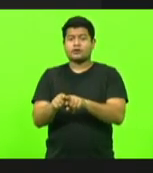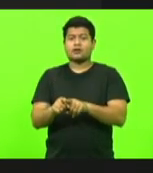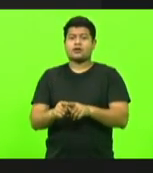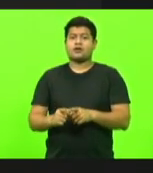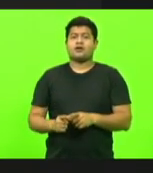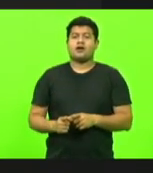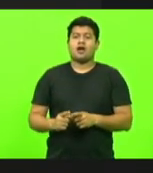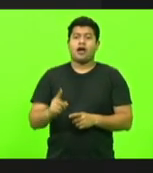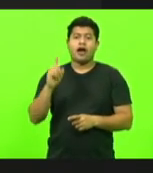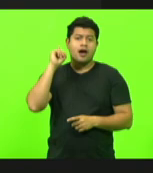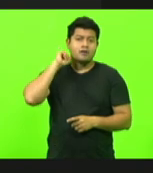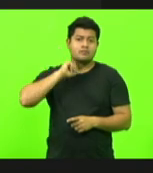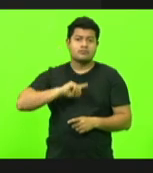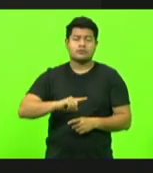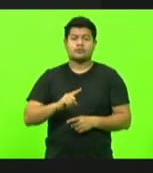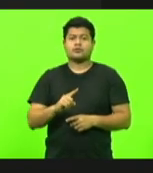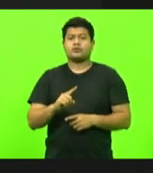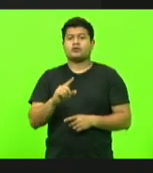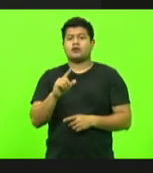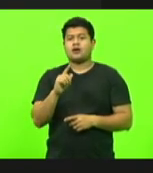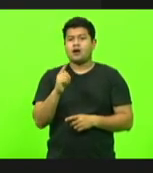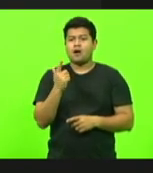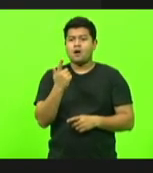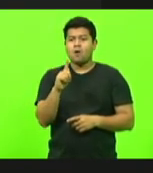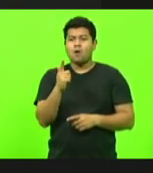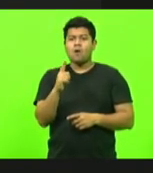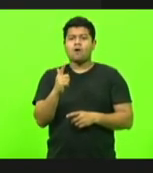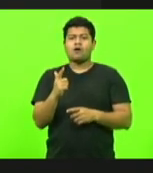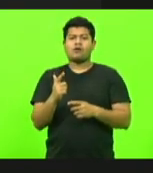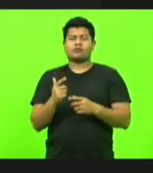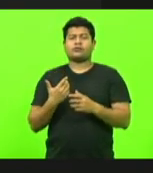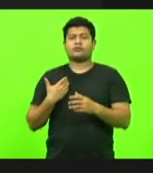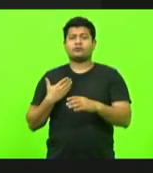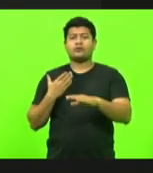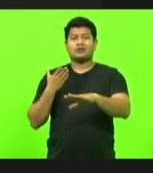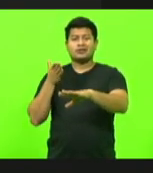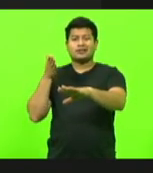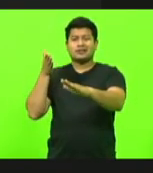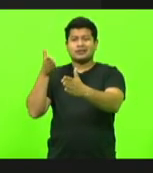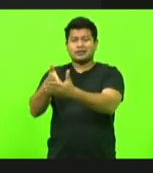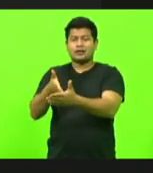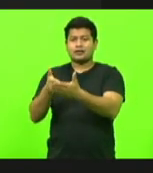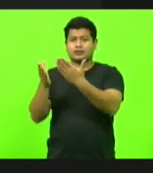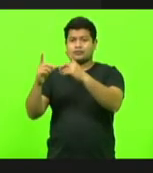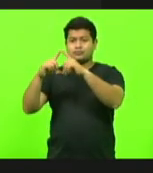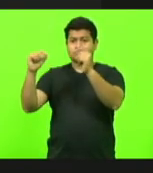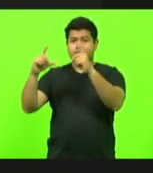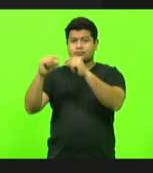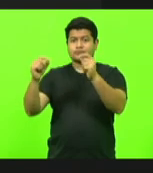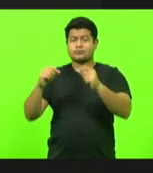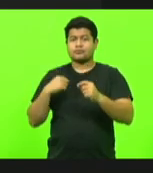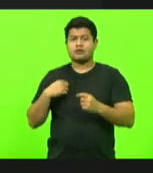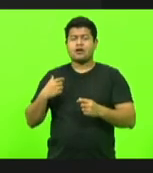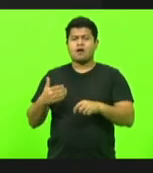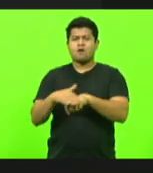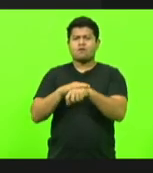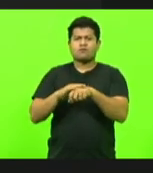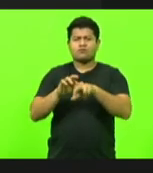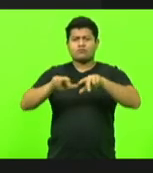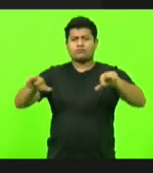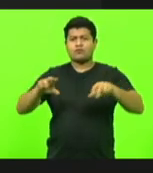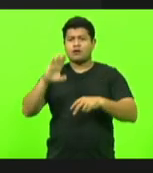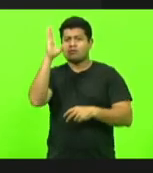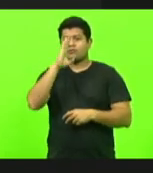Gerais, Goiás, e fui peregrinando, fui até Brasília, conversei com inúmeros brasileiros, e por onde